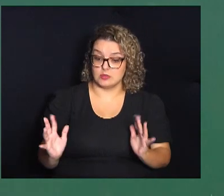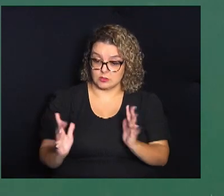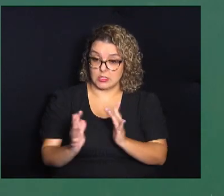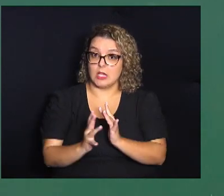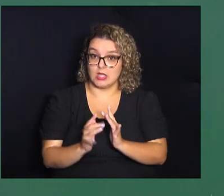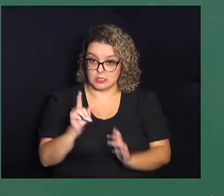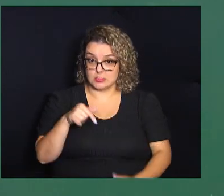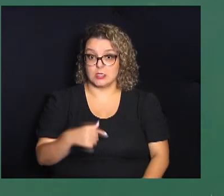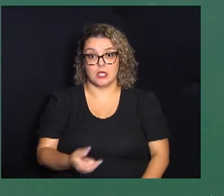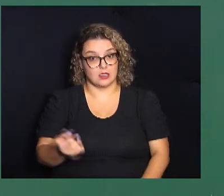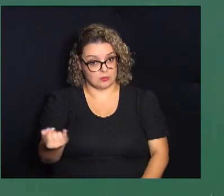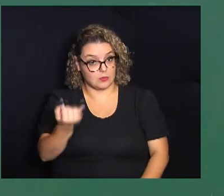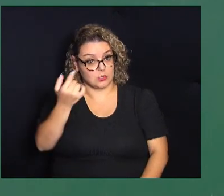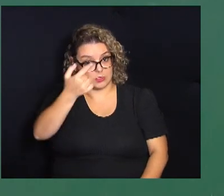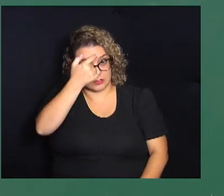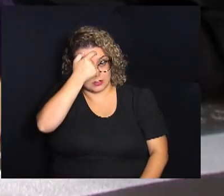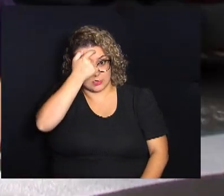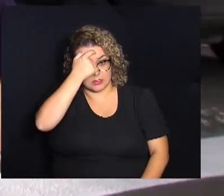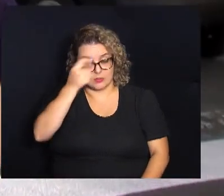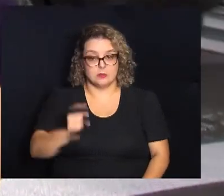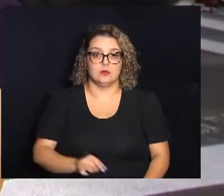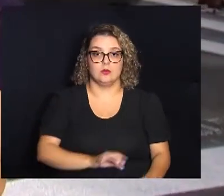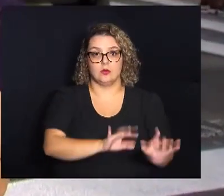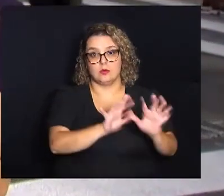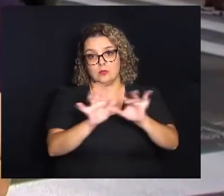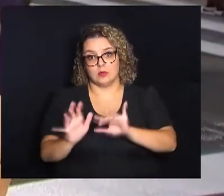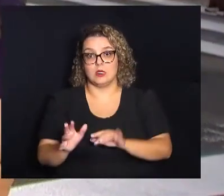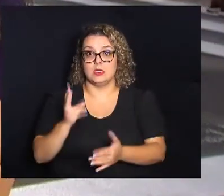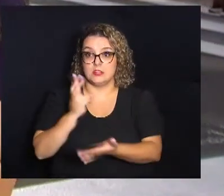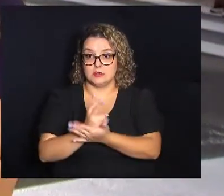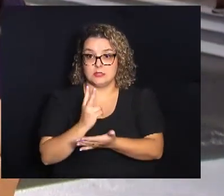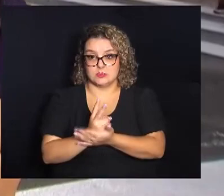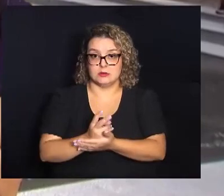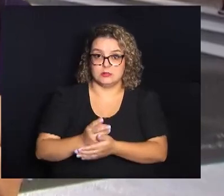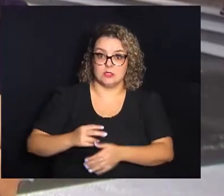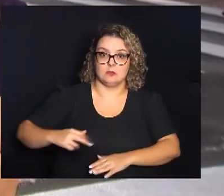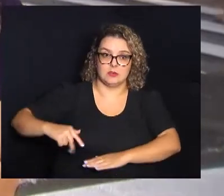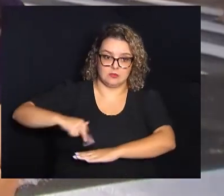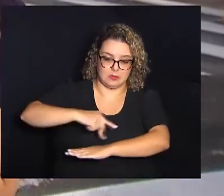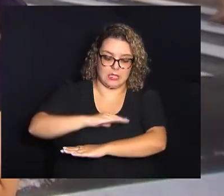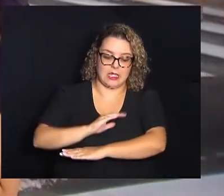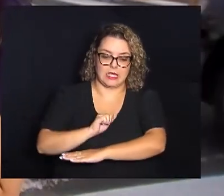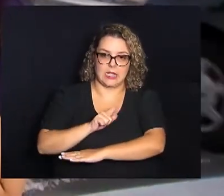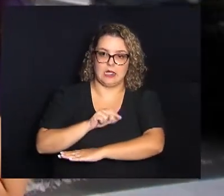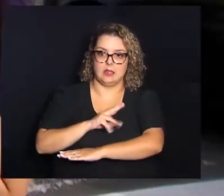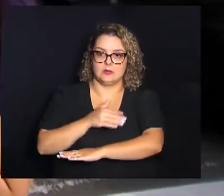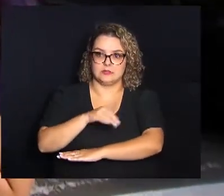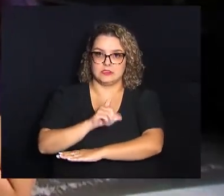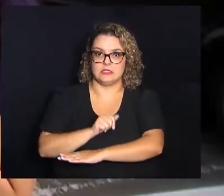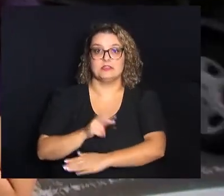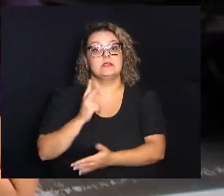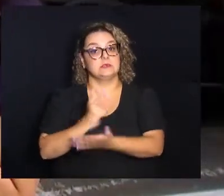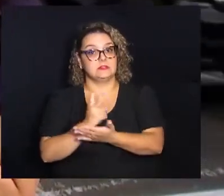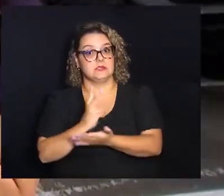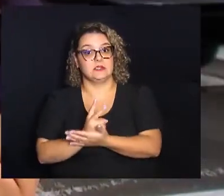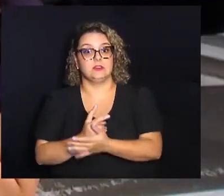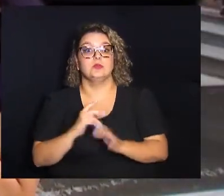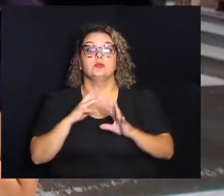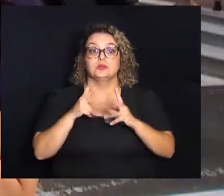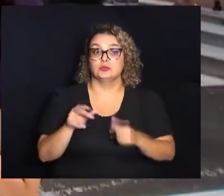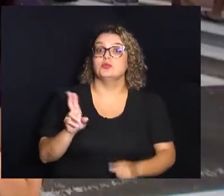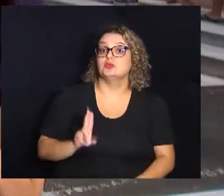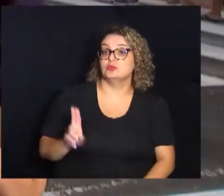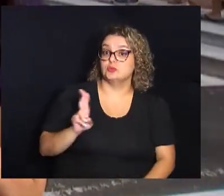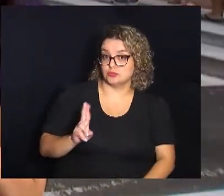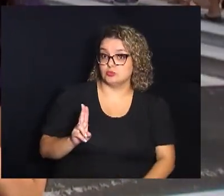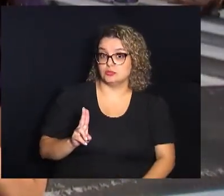pessoas se conscientizarem, embarque e desembarque sempre pela calçada. Sempre Pois pela é. calçada. Todos devem utilizar